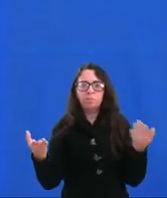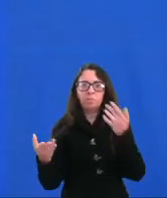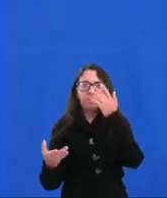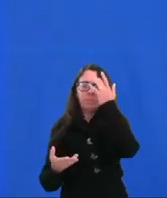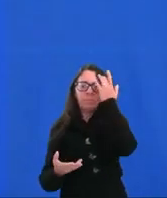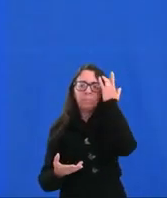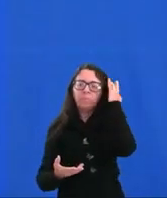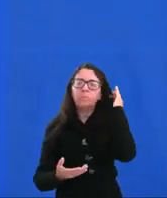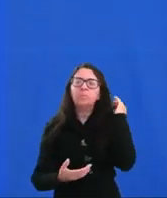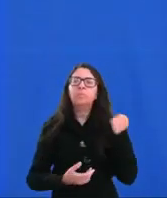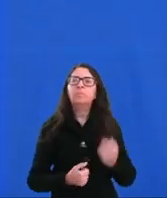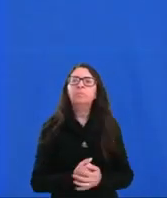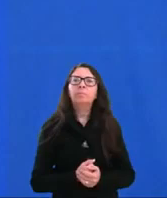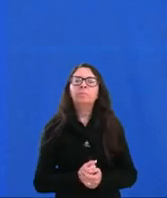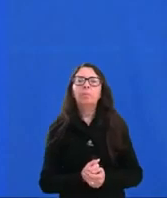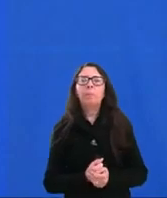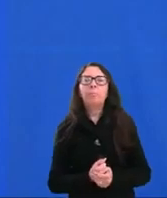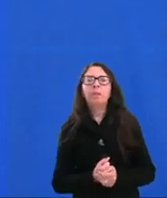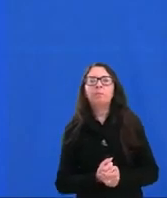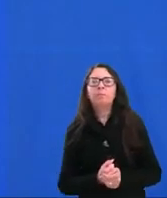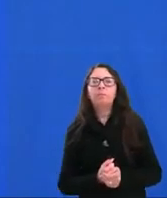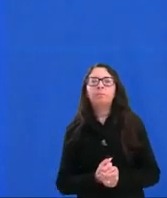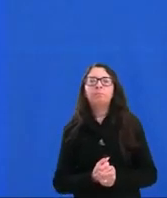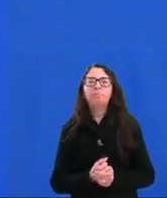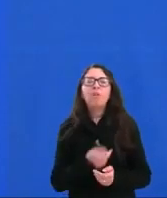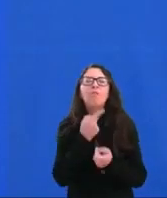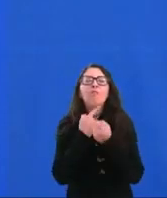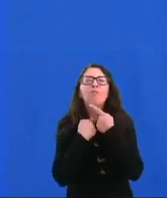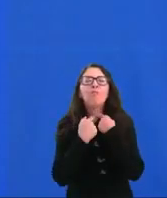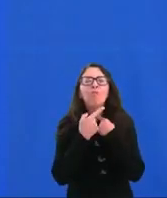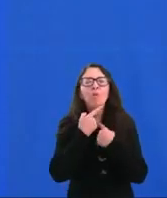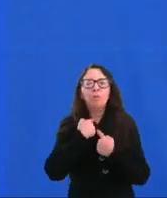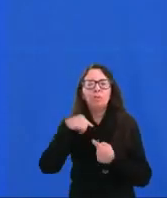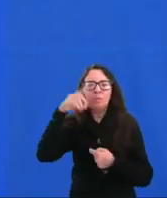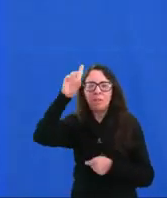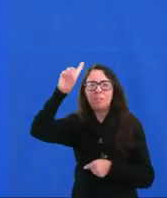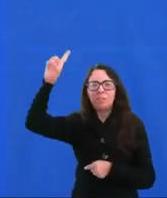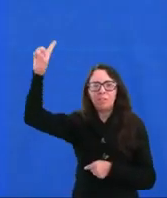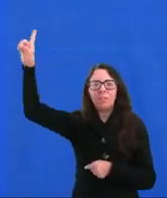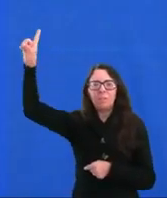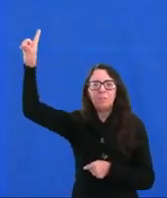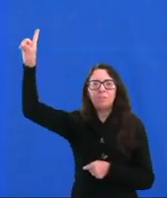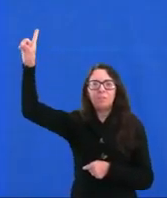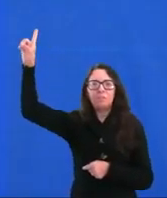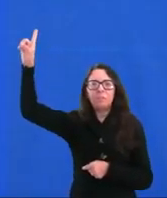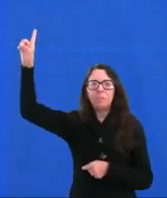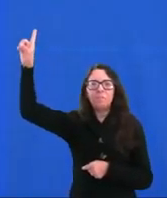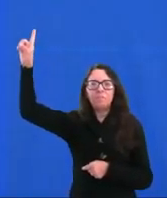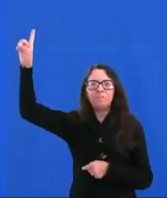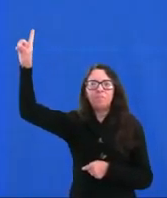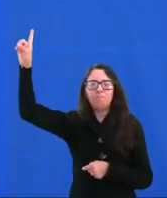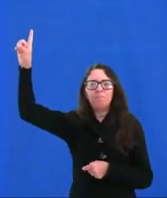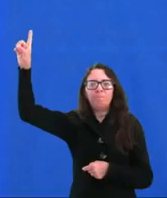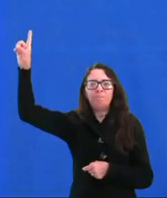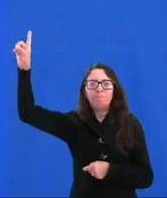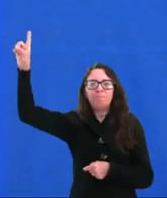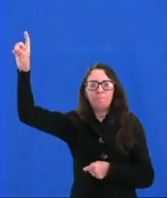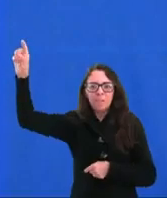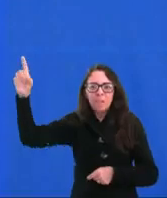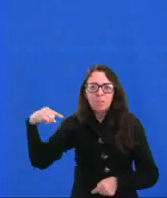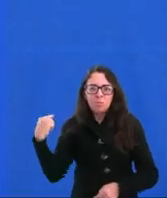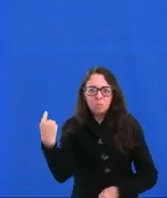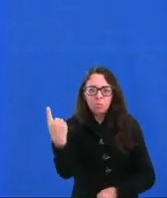é que o seu povo seja santo, limpo e puro. Ele está interessado na união da